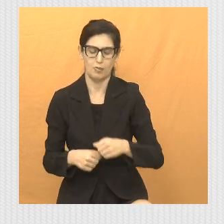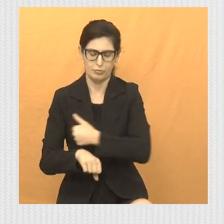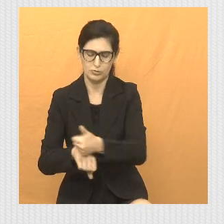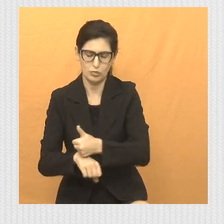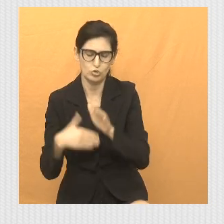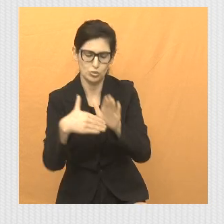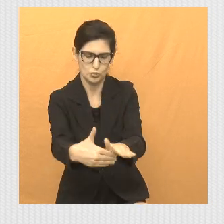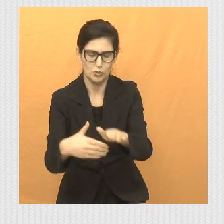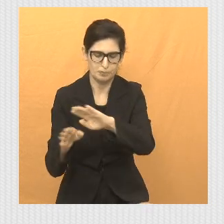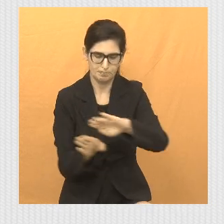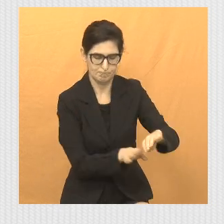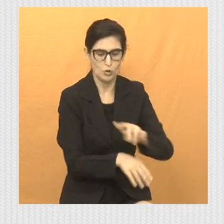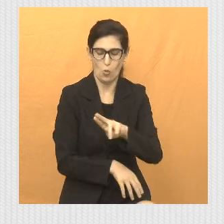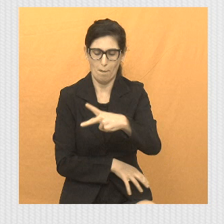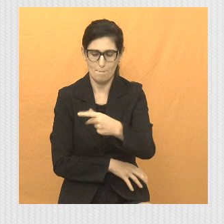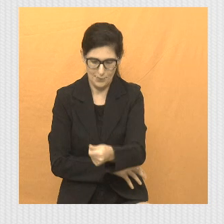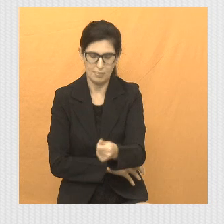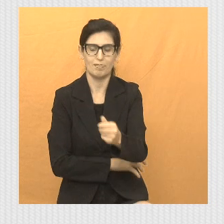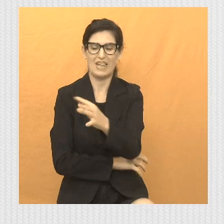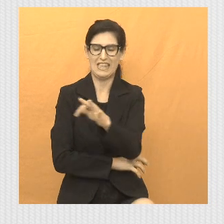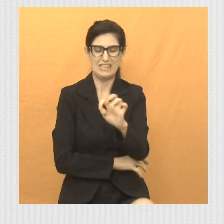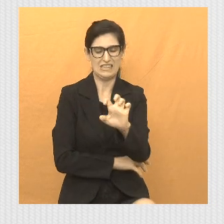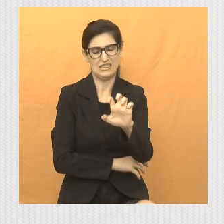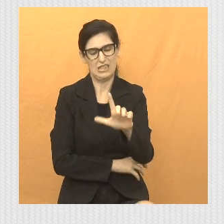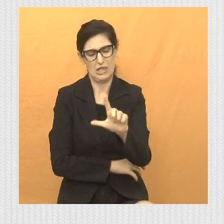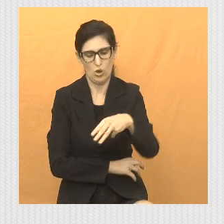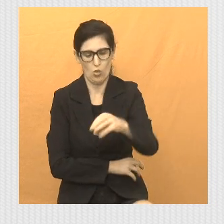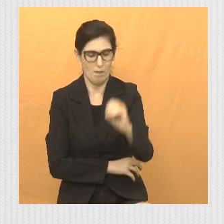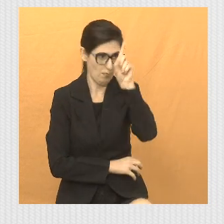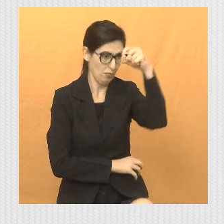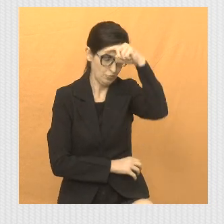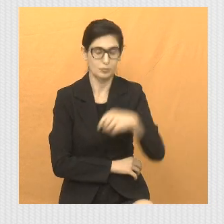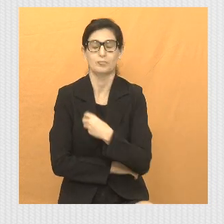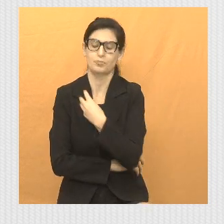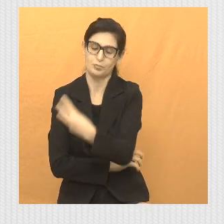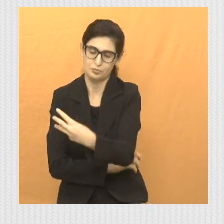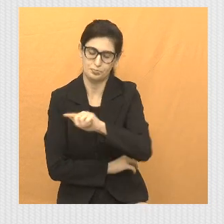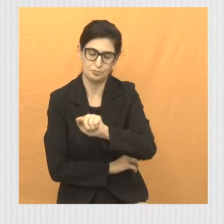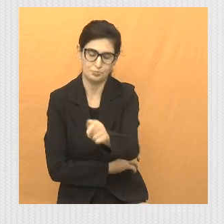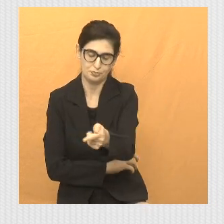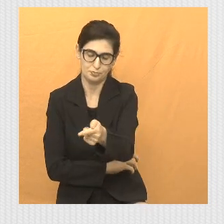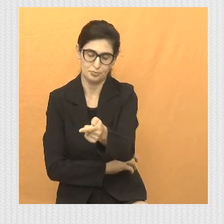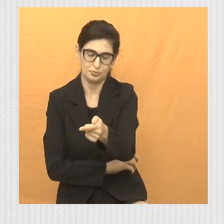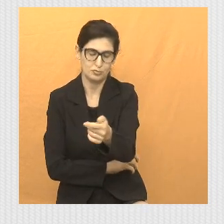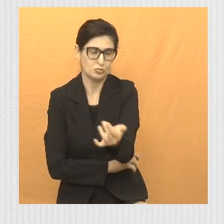que ficam na UPA Dr. Telmo, fecharam com